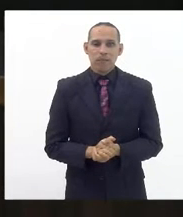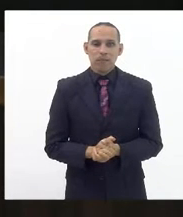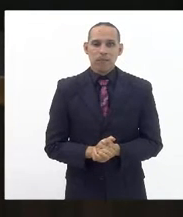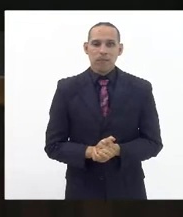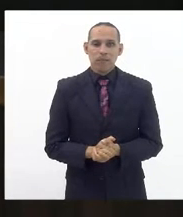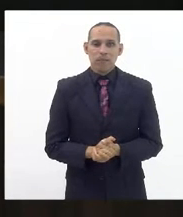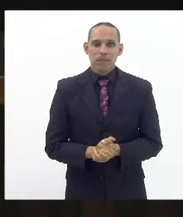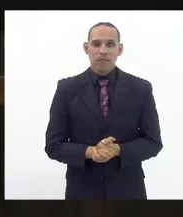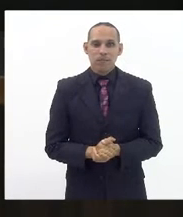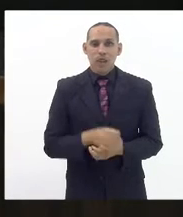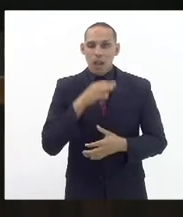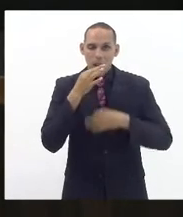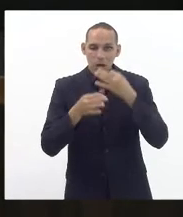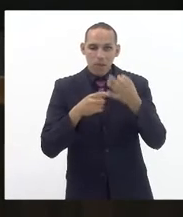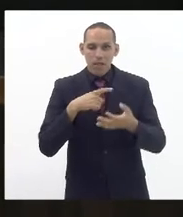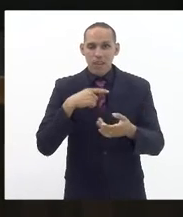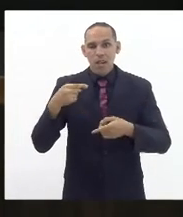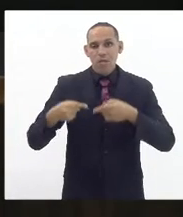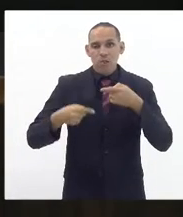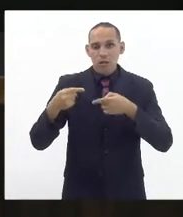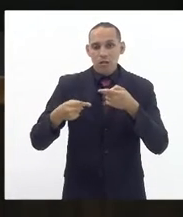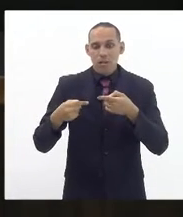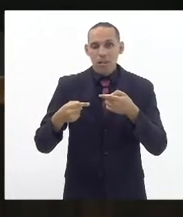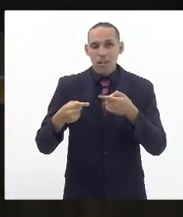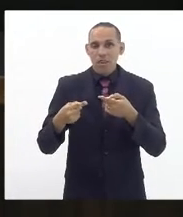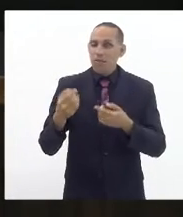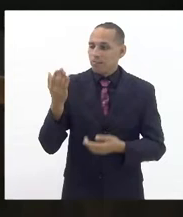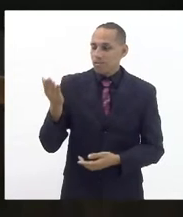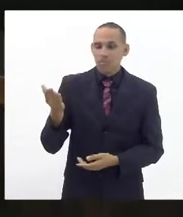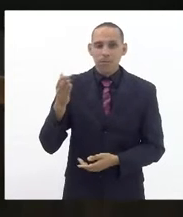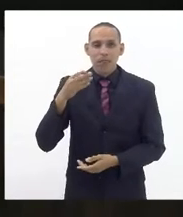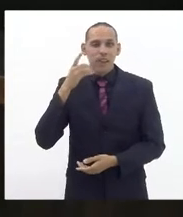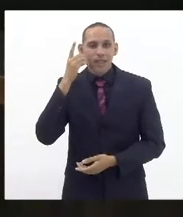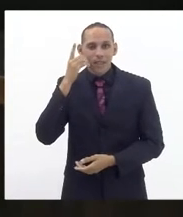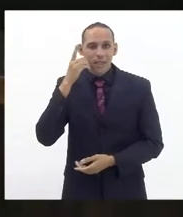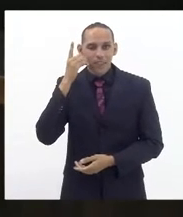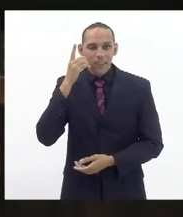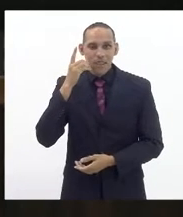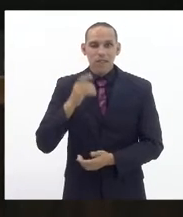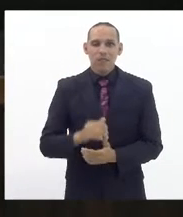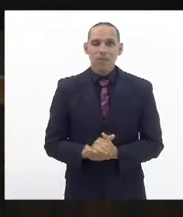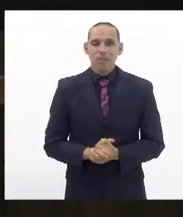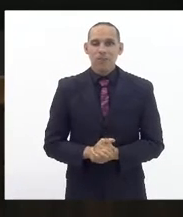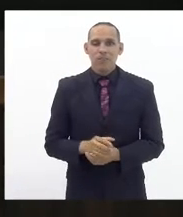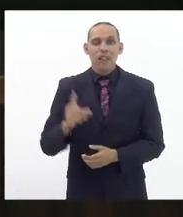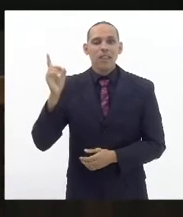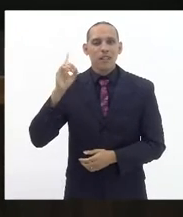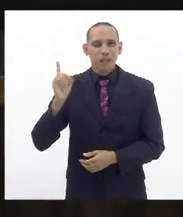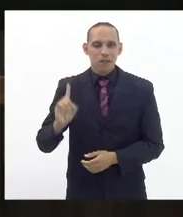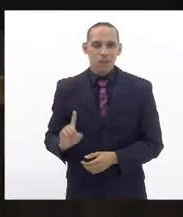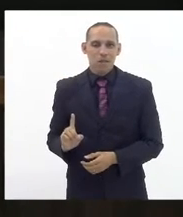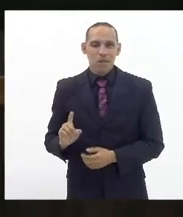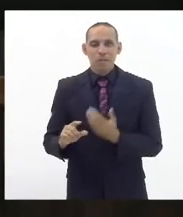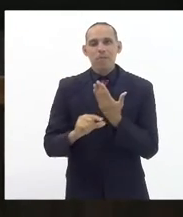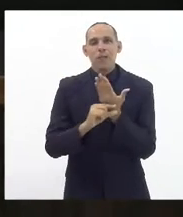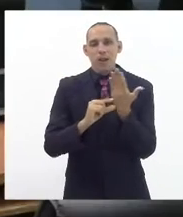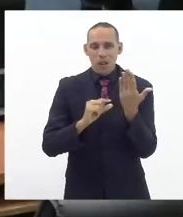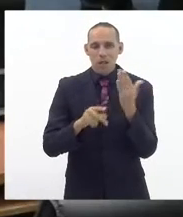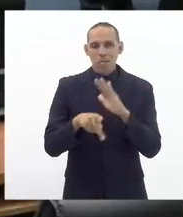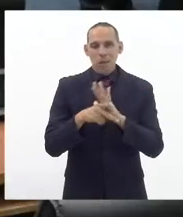Com os pareceres emitidos em discussão. Para discutir, a deputada Dani Monteiro, autora do